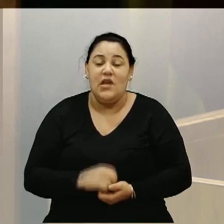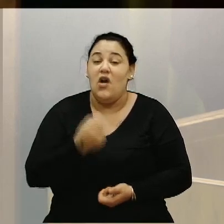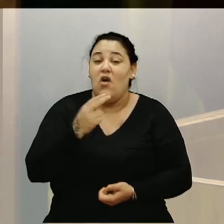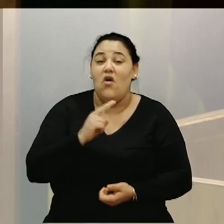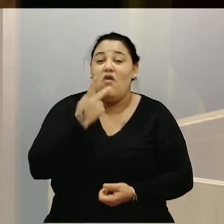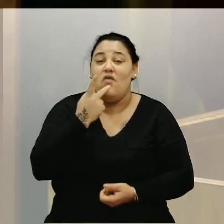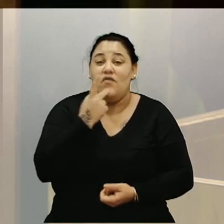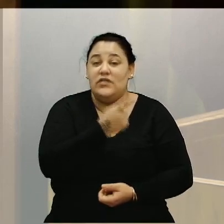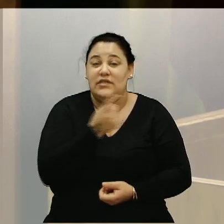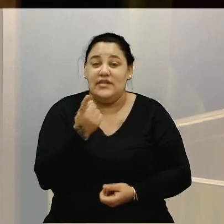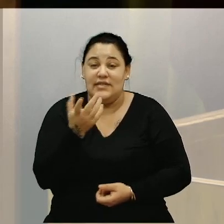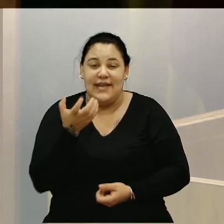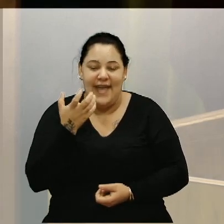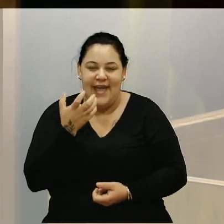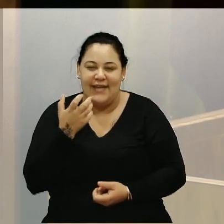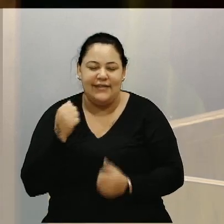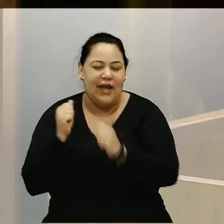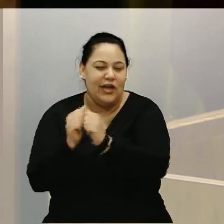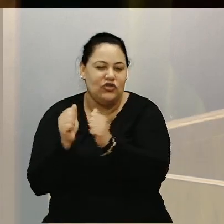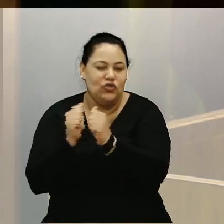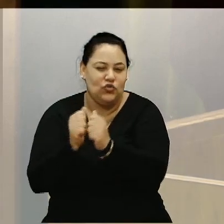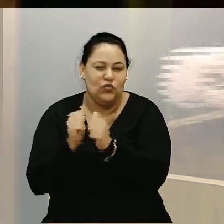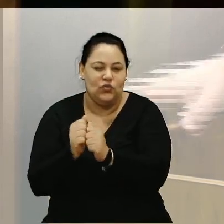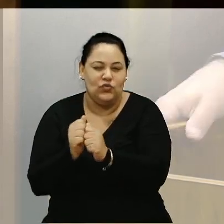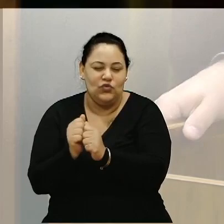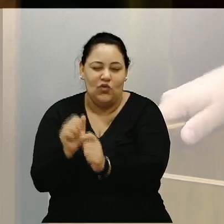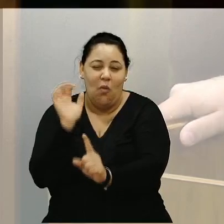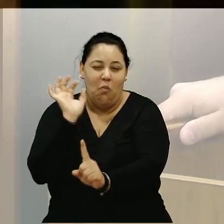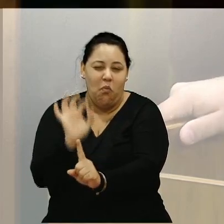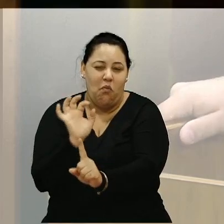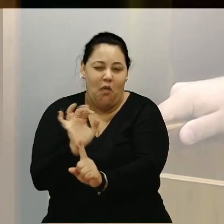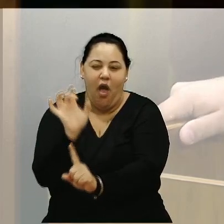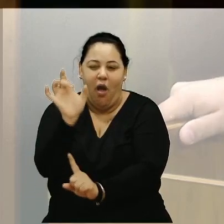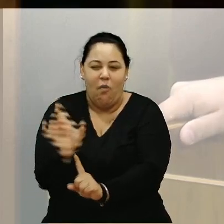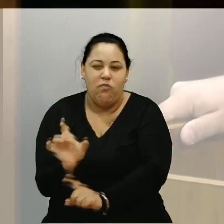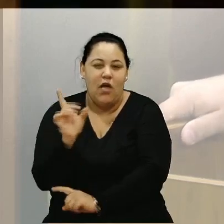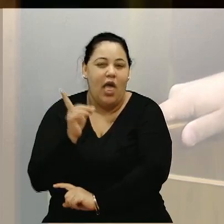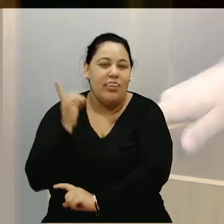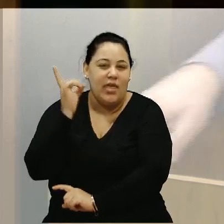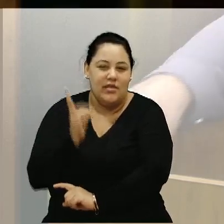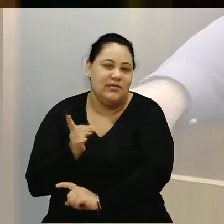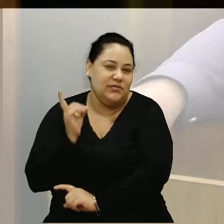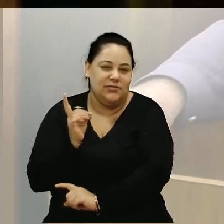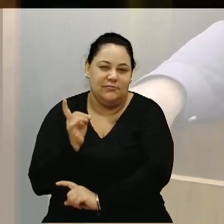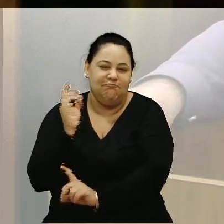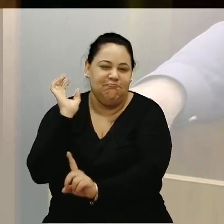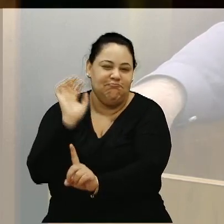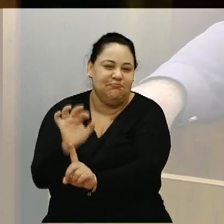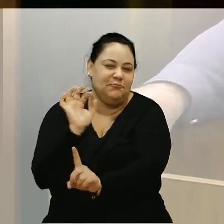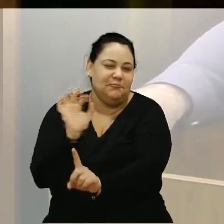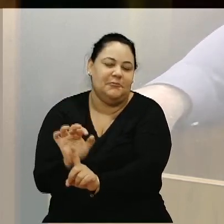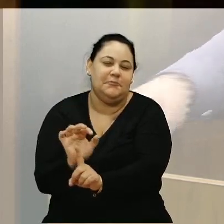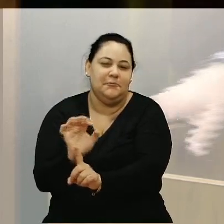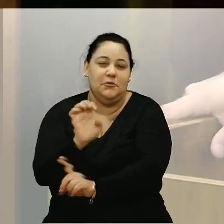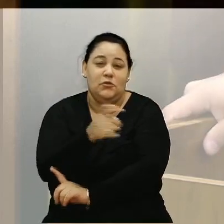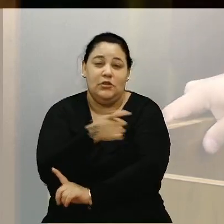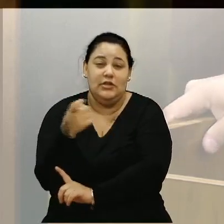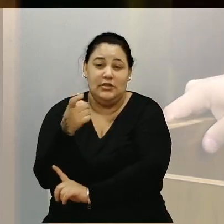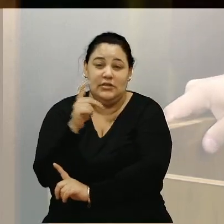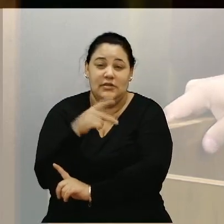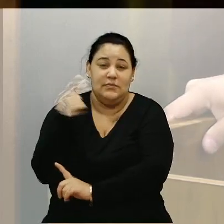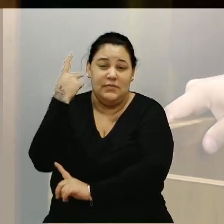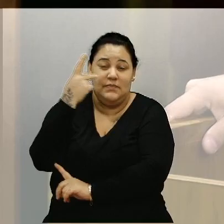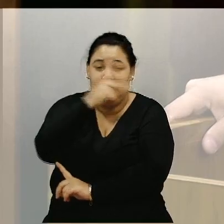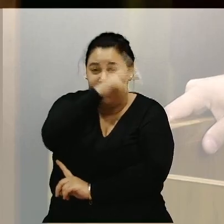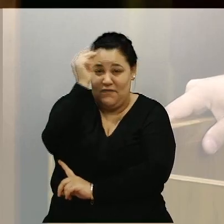querem surfar na onda de atacar a deputada Denise e o ex-prefeito Alceu? É somente esse